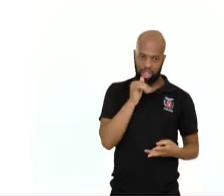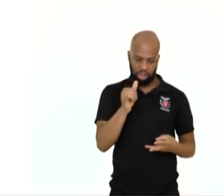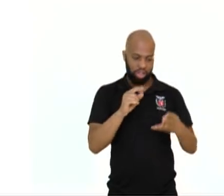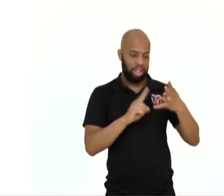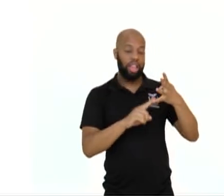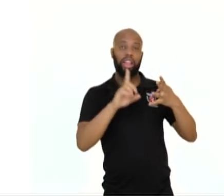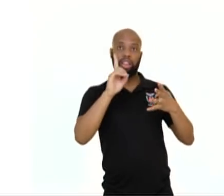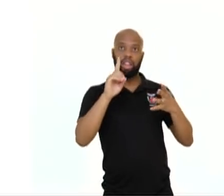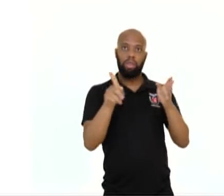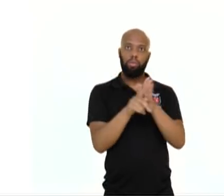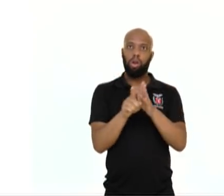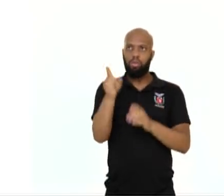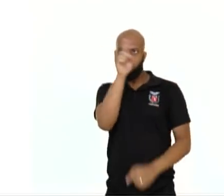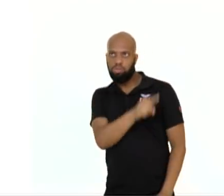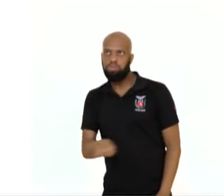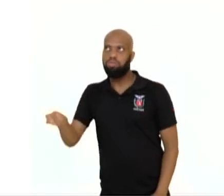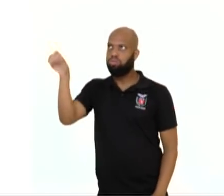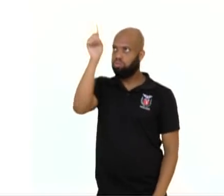energia eólica.